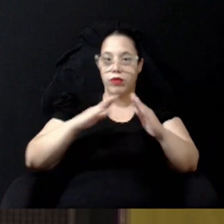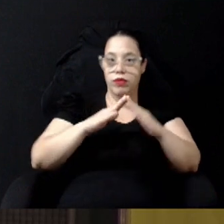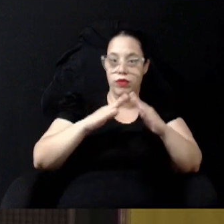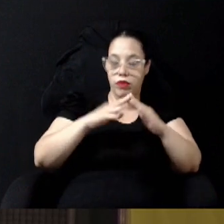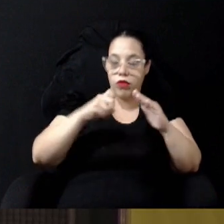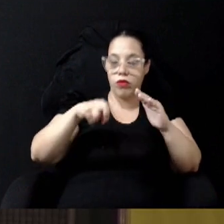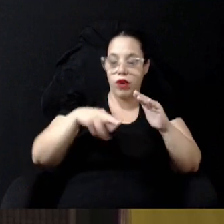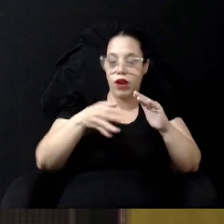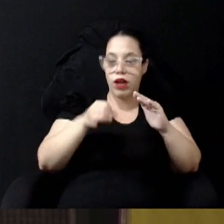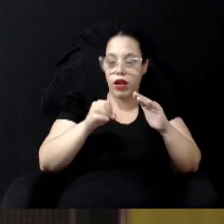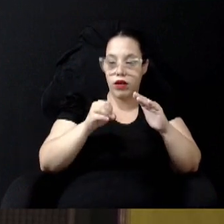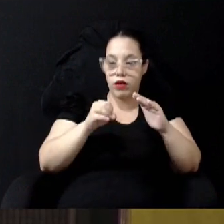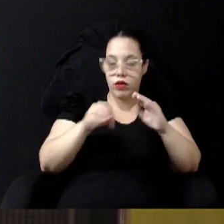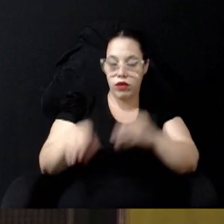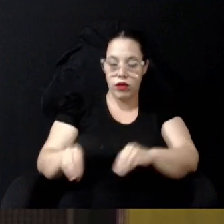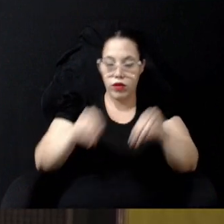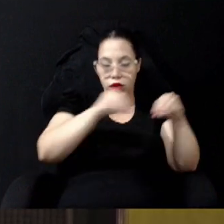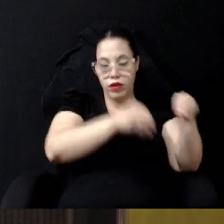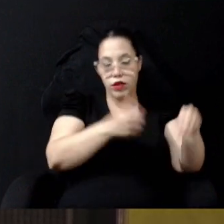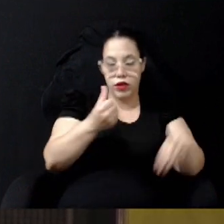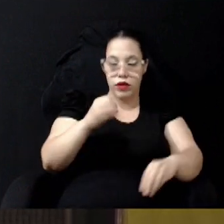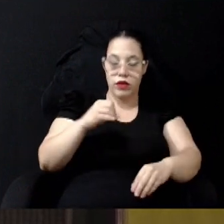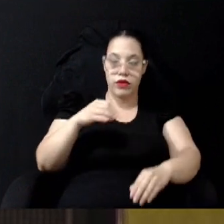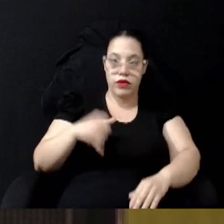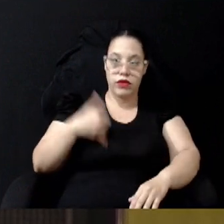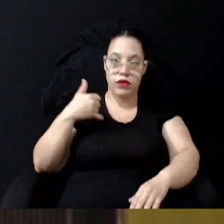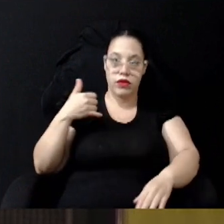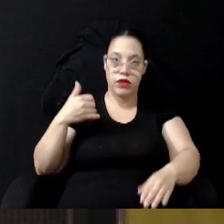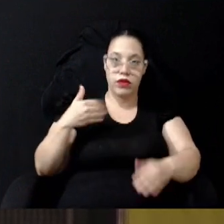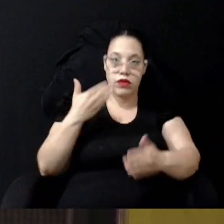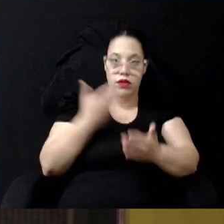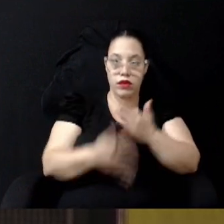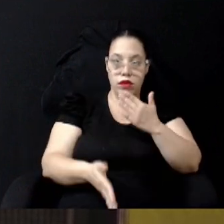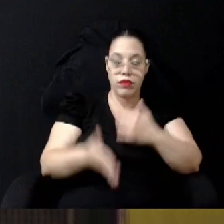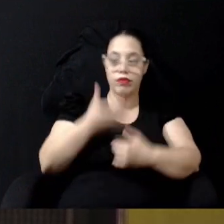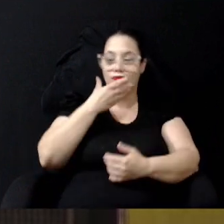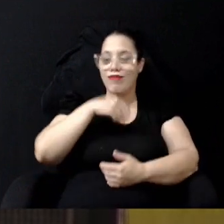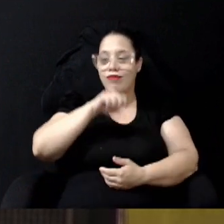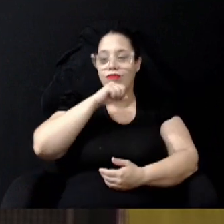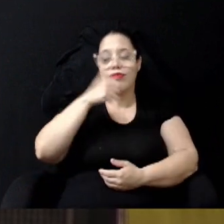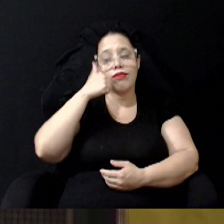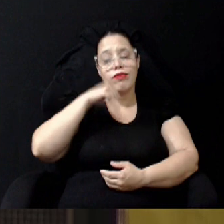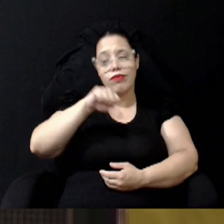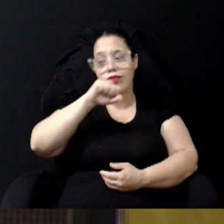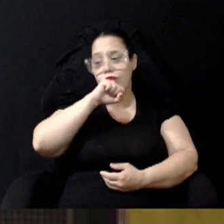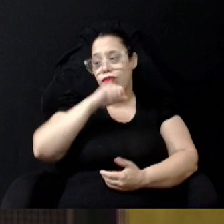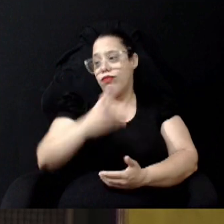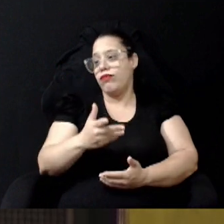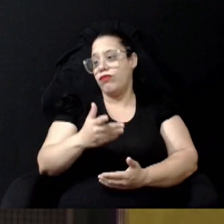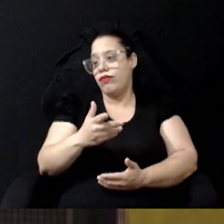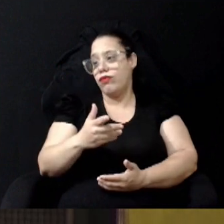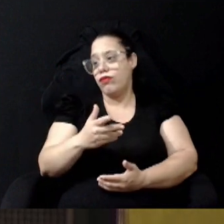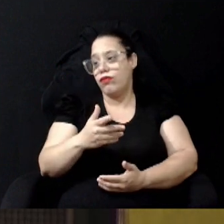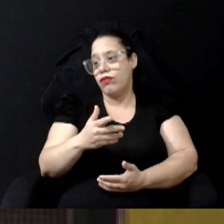aos 10 anos perdeu pai e mãe e tornou-se ali a